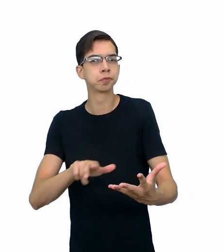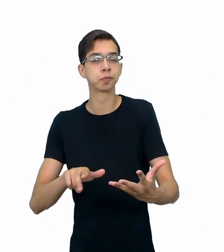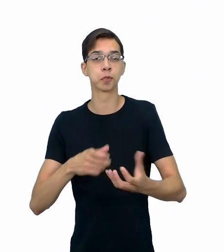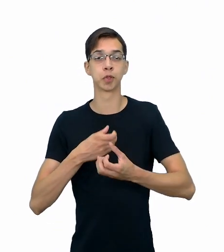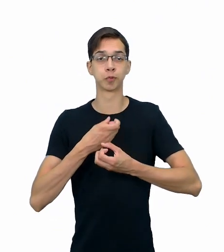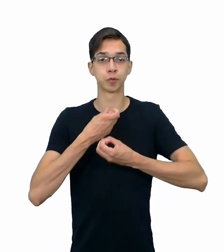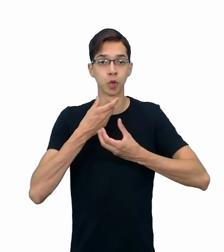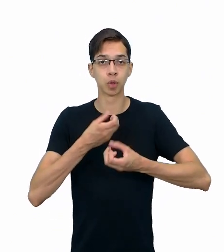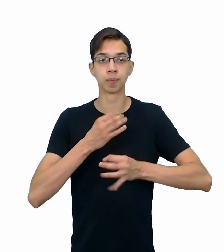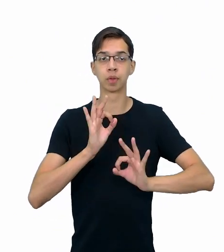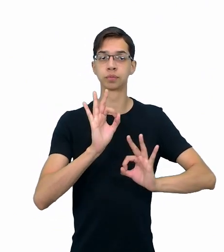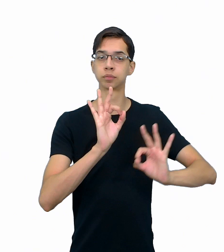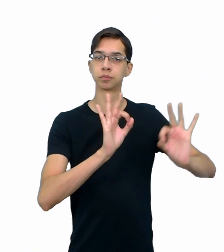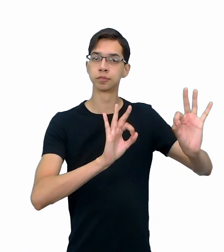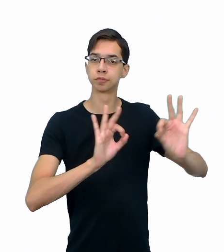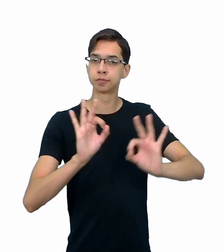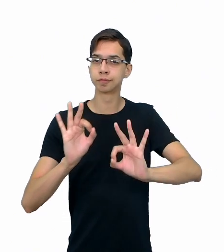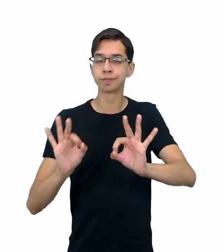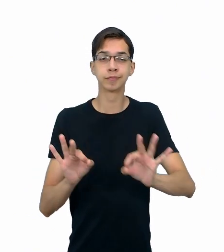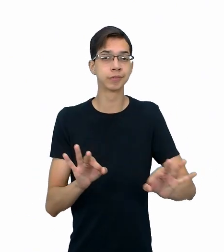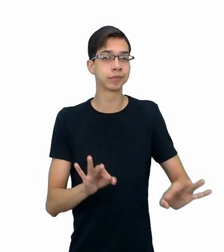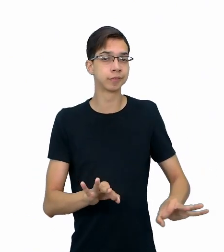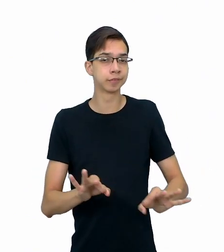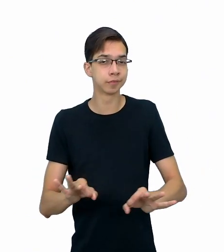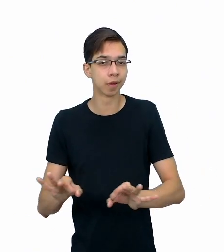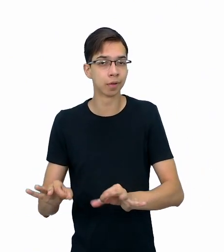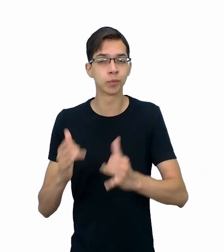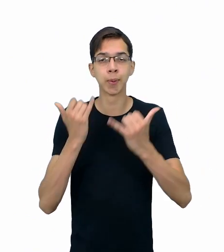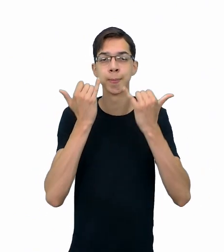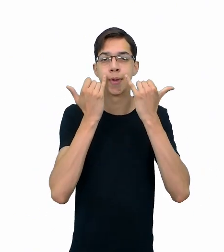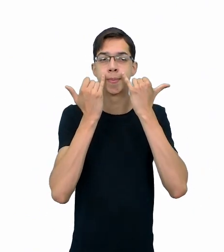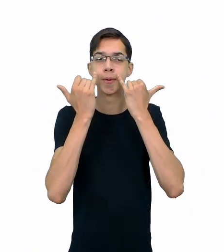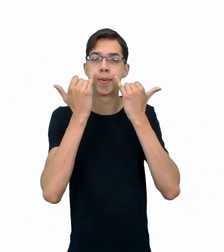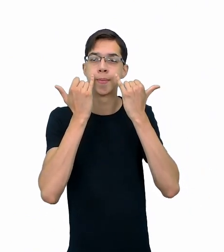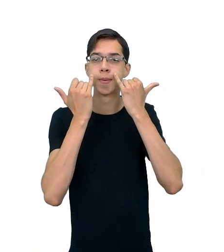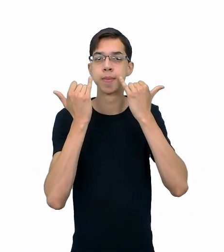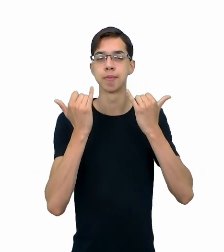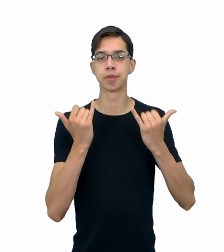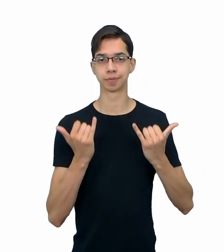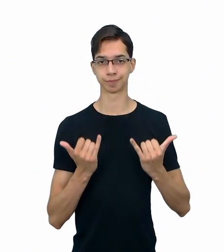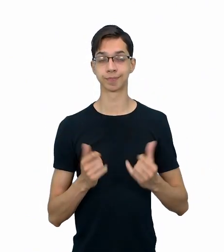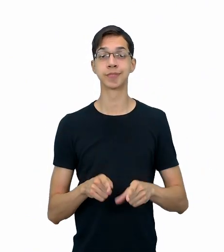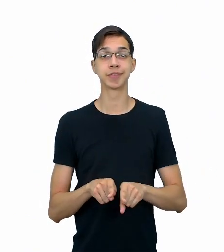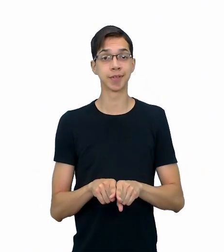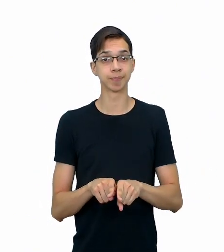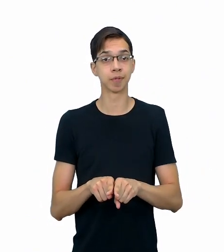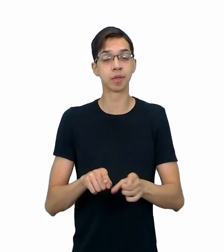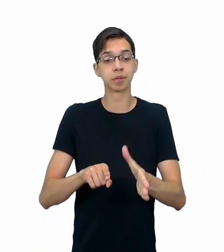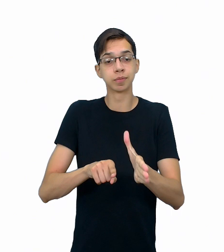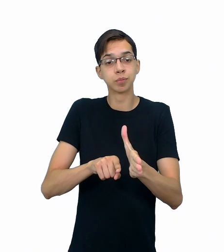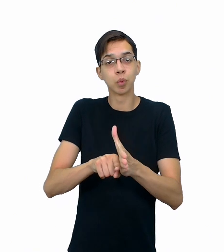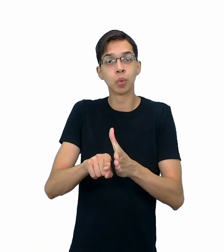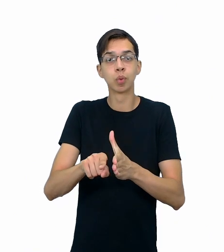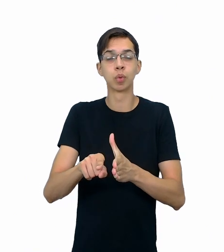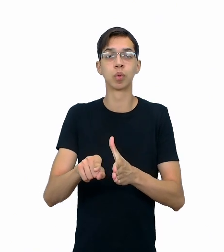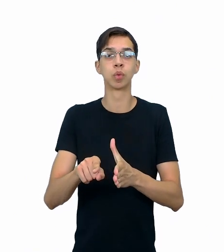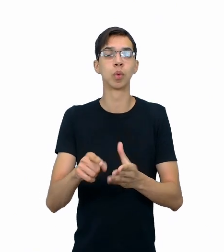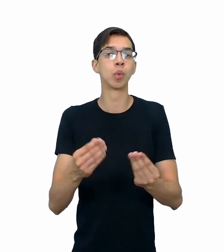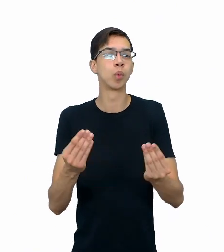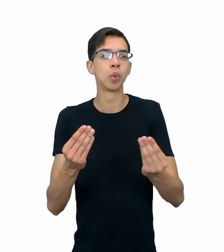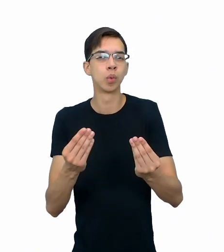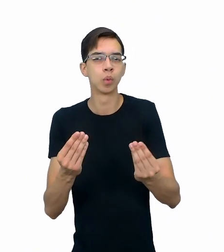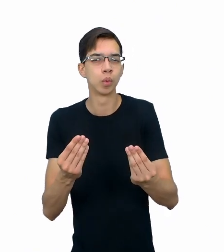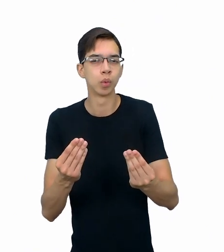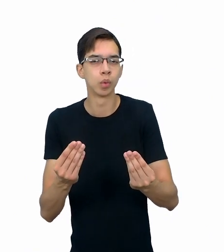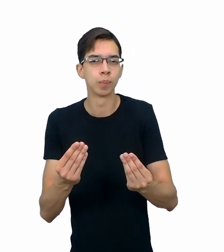da mesma forma ou de forma diferente, e como uma pergunta pode ser tão evidente, pode